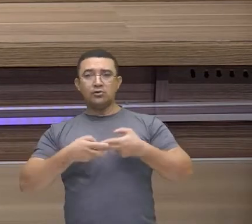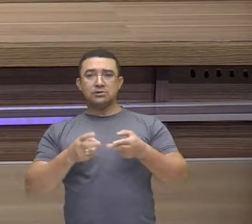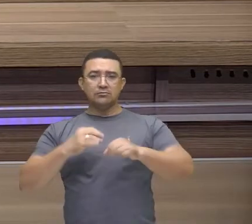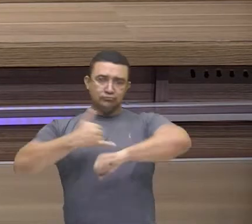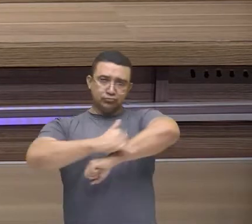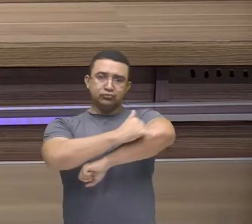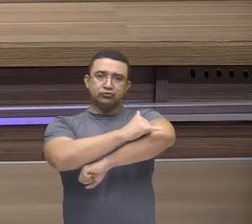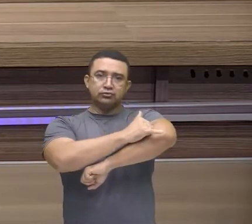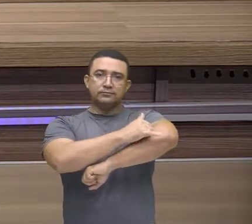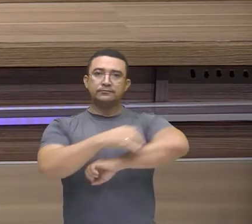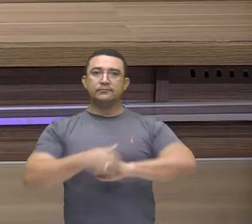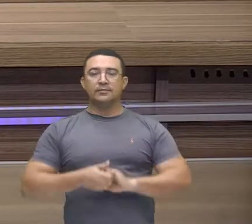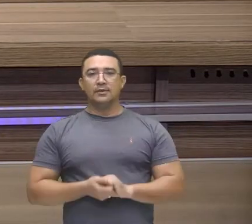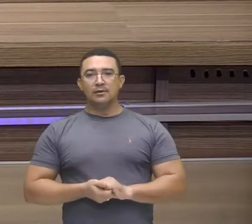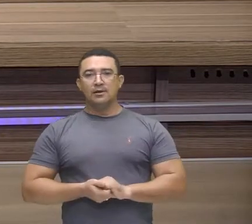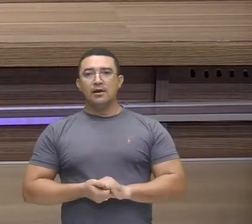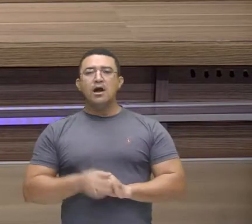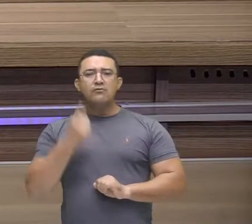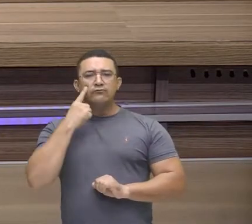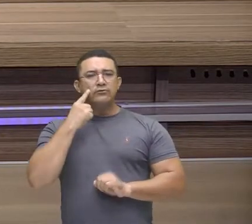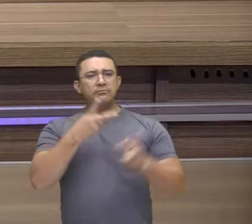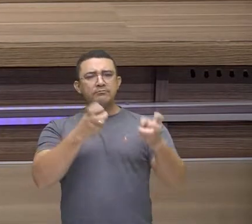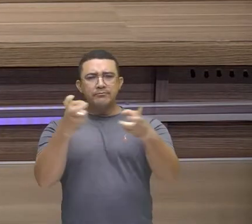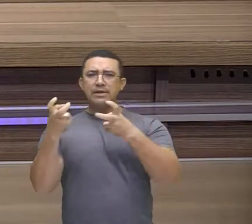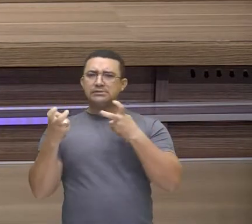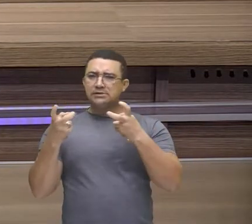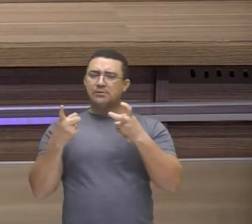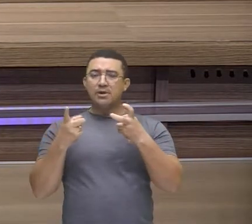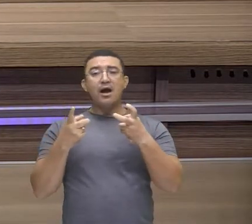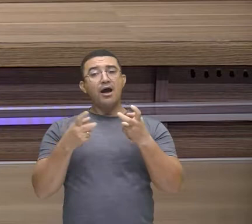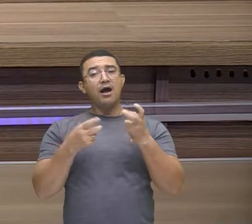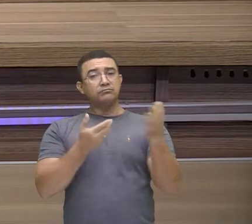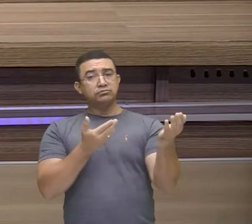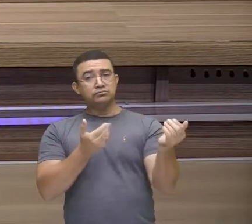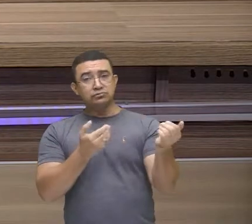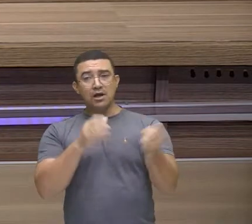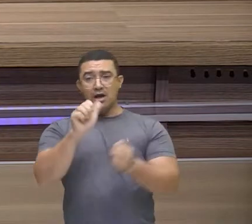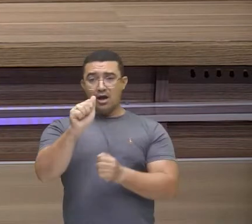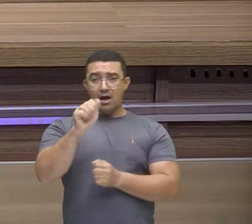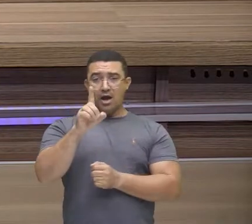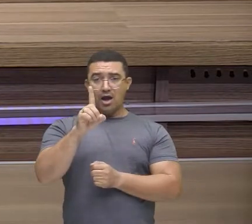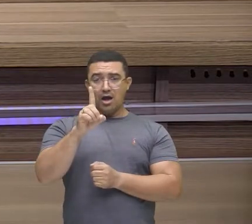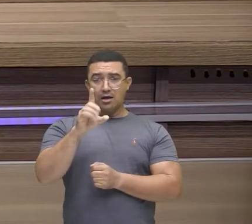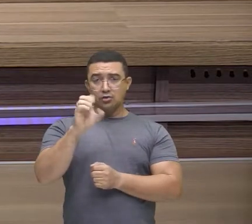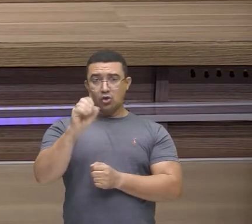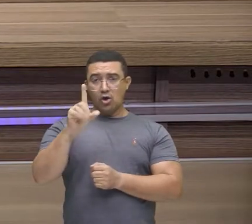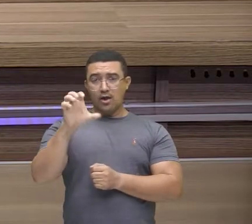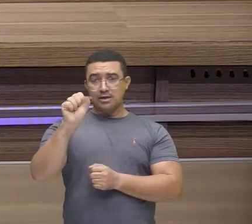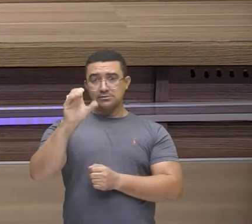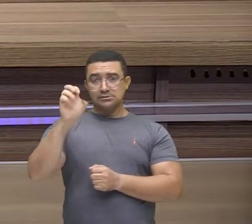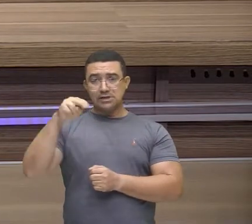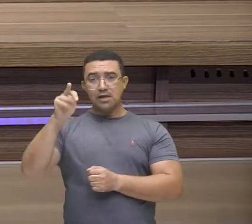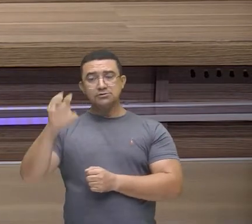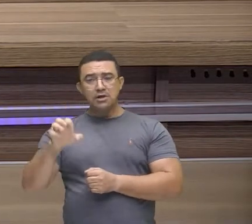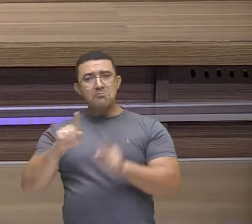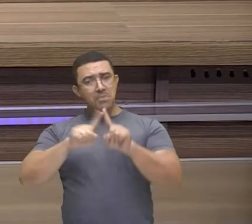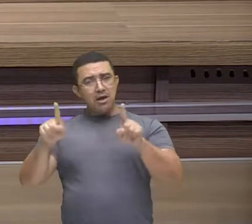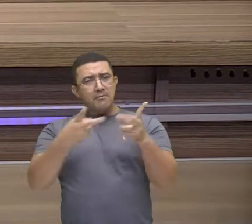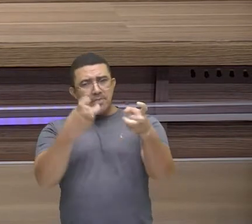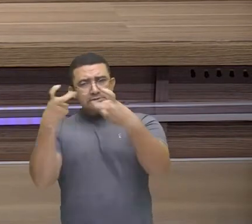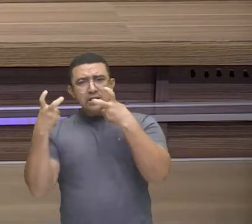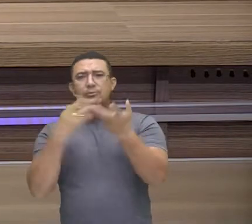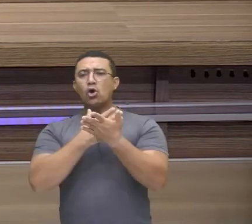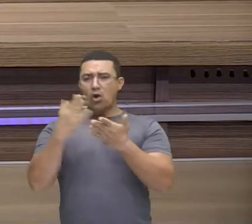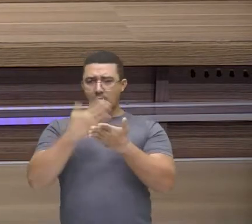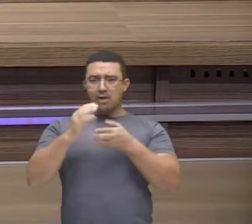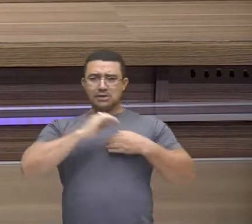o desenvolvimento pré-adolescente, ela está entrando na puberdade, mas já começa a crescer o seio. E o